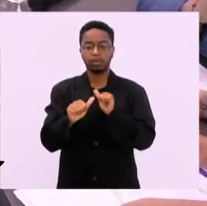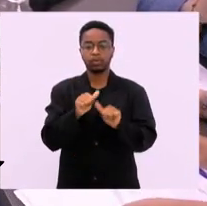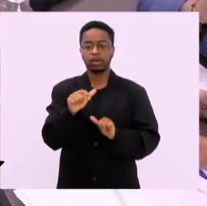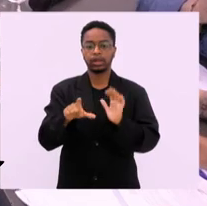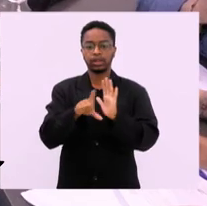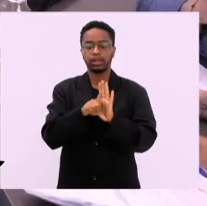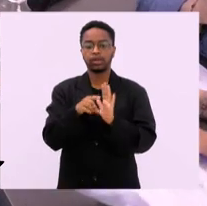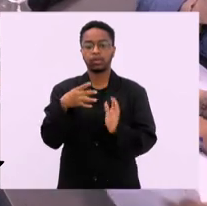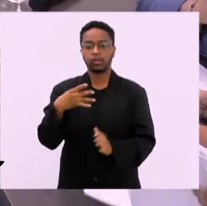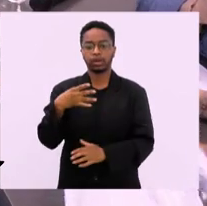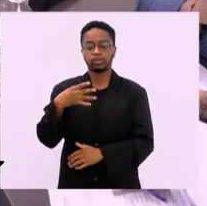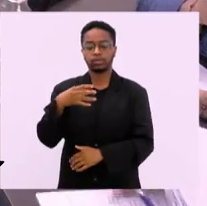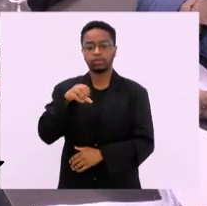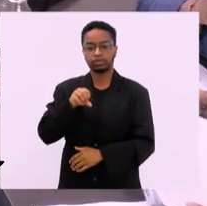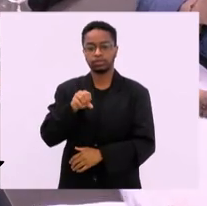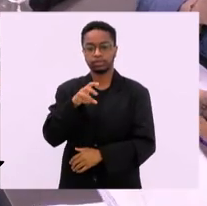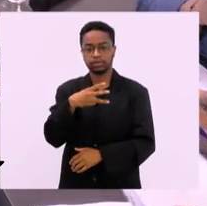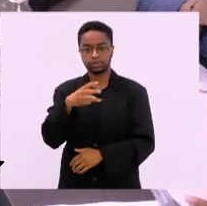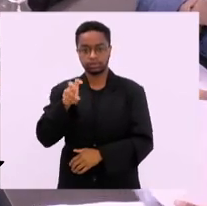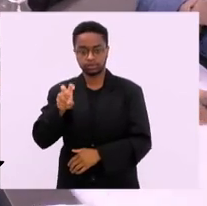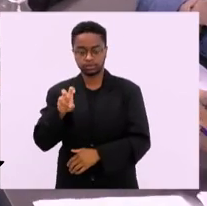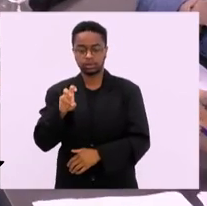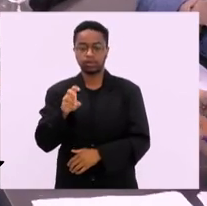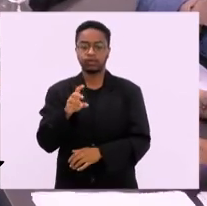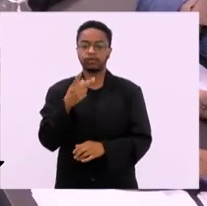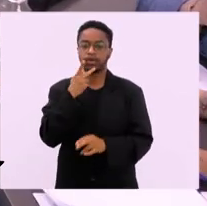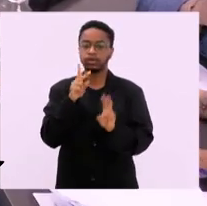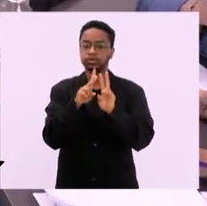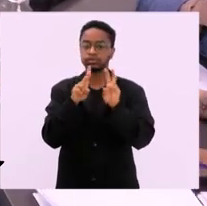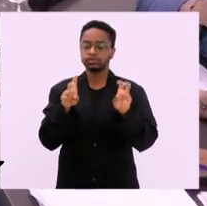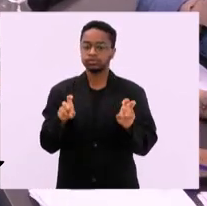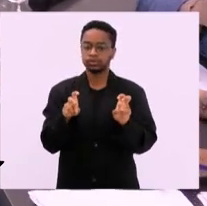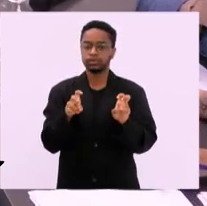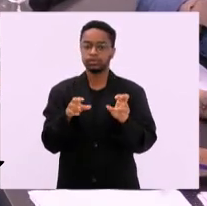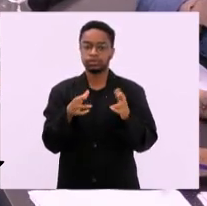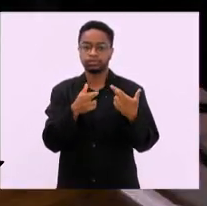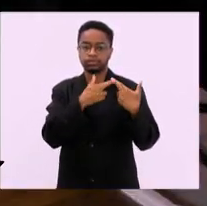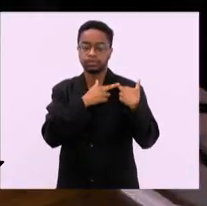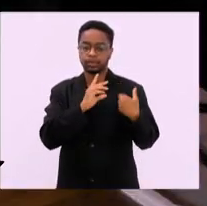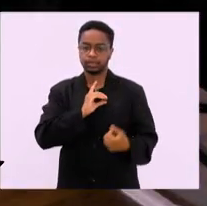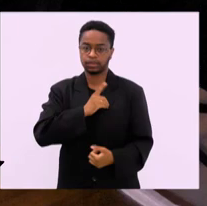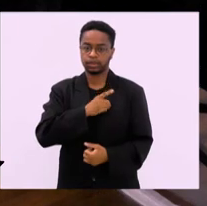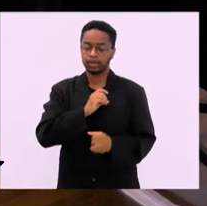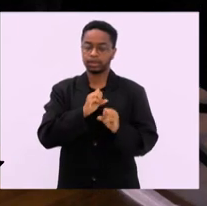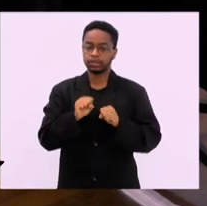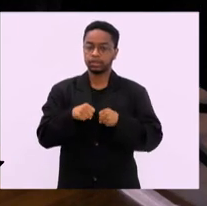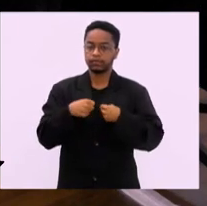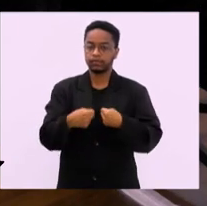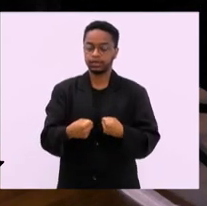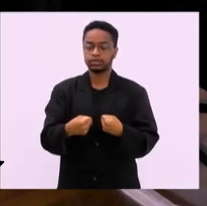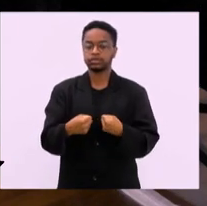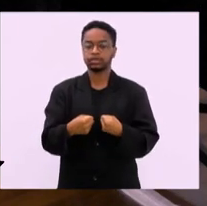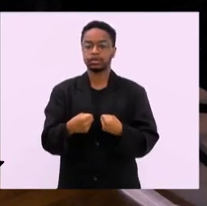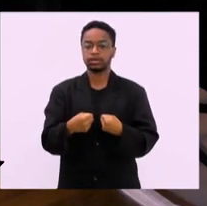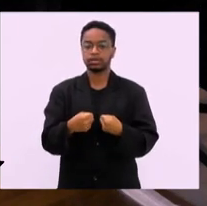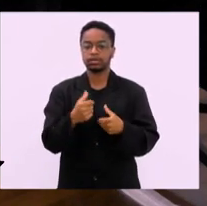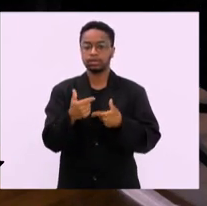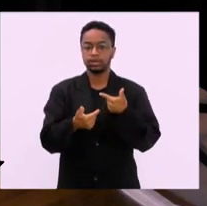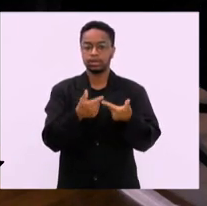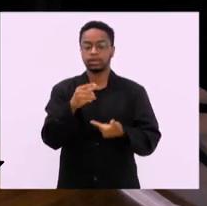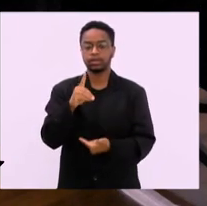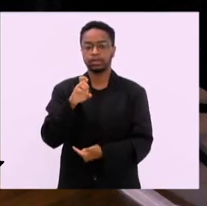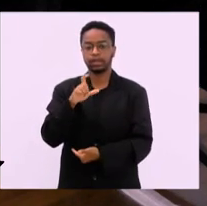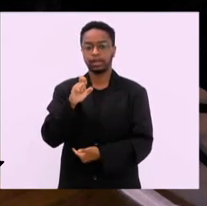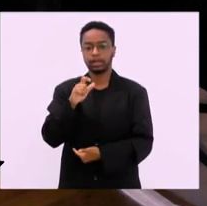de 30 de novembro de 21, que dispõe sobre as atribuições da Delegacia de Defesa dos Serviços Delegados na forma